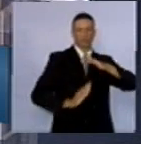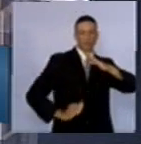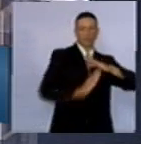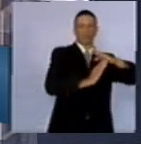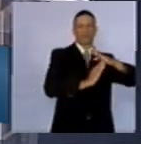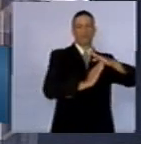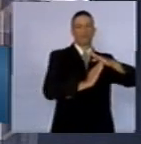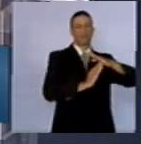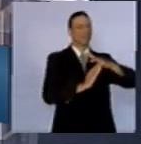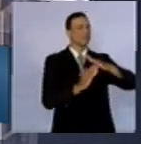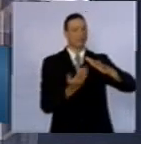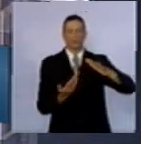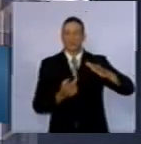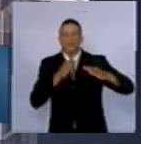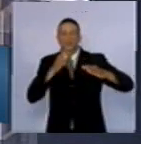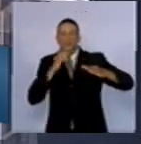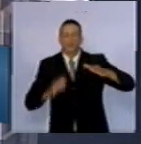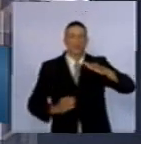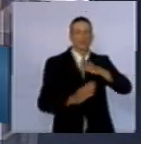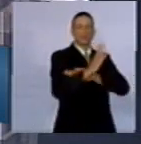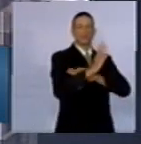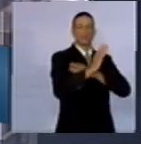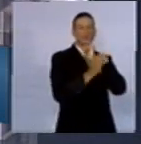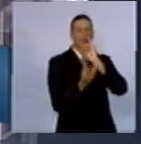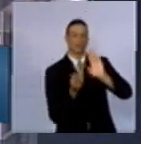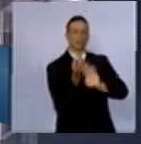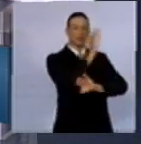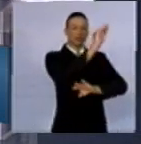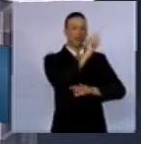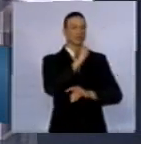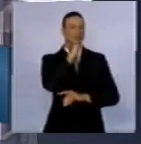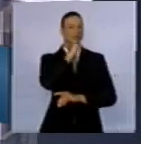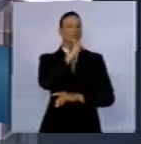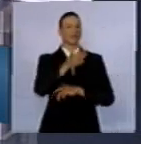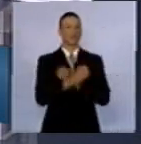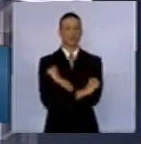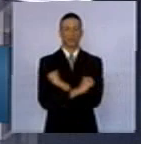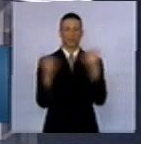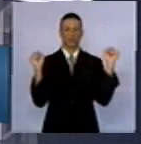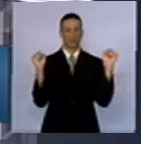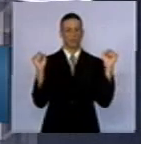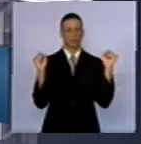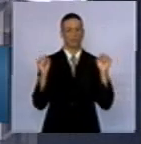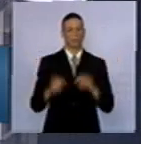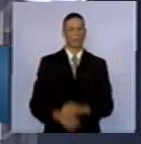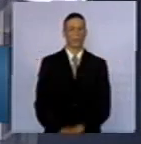você simplesmente acrescentar canais de maneira infinita.